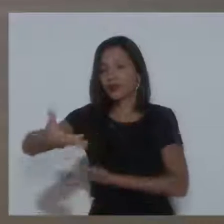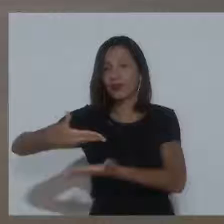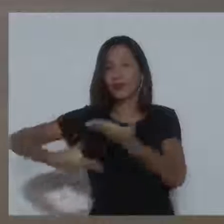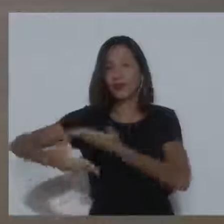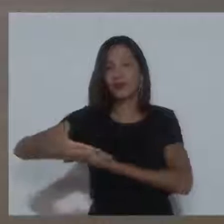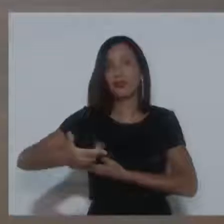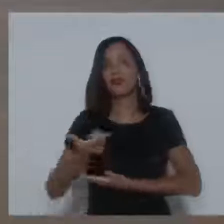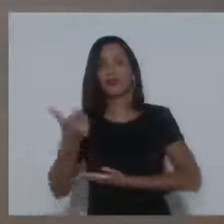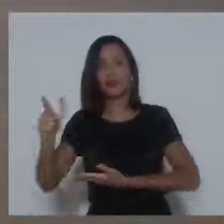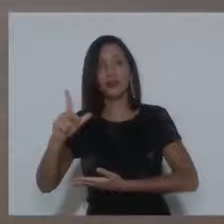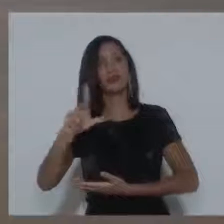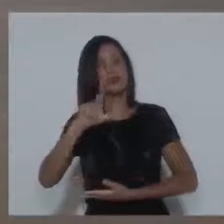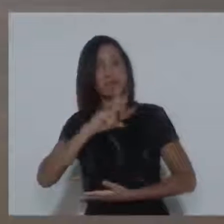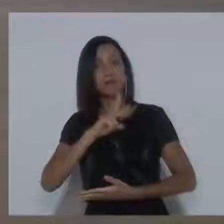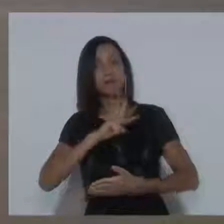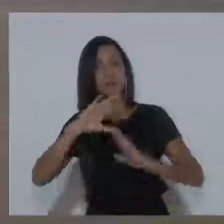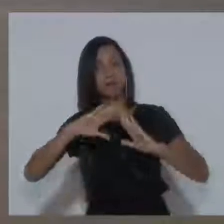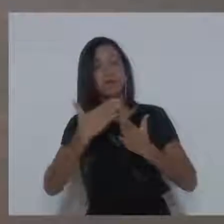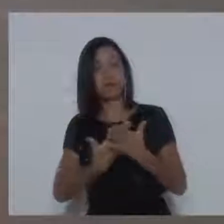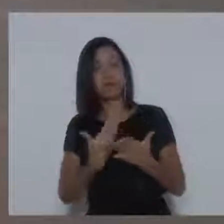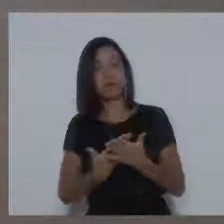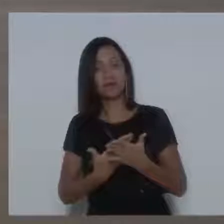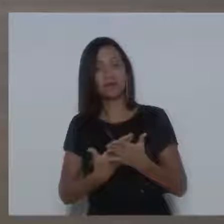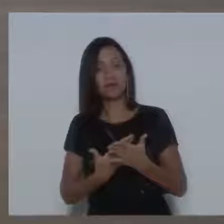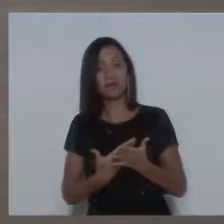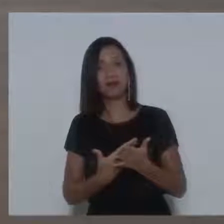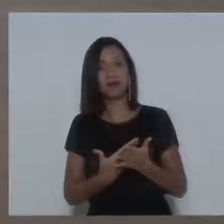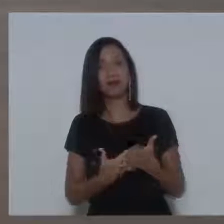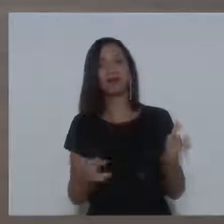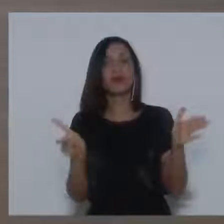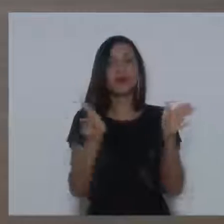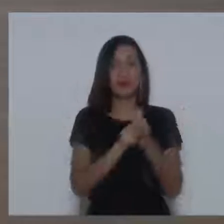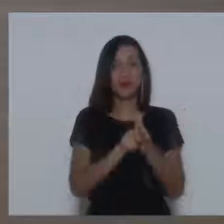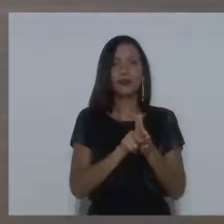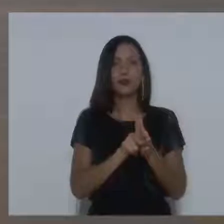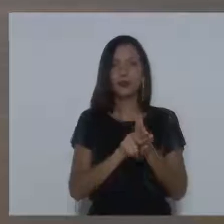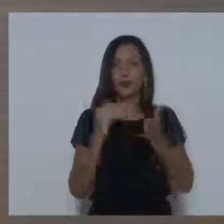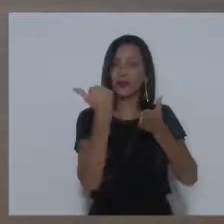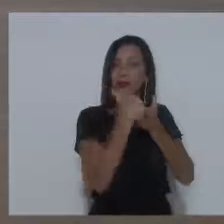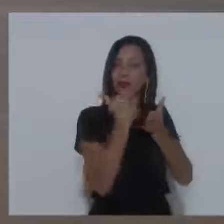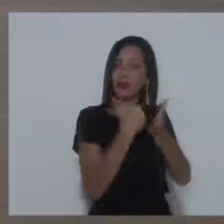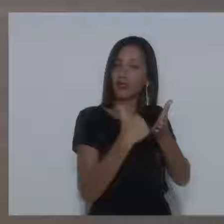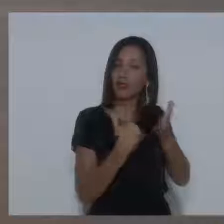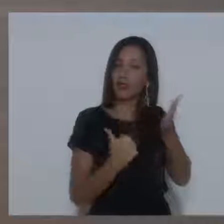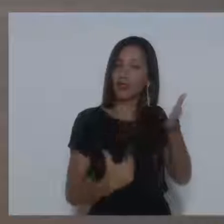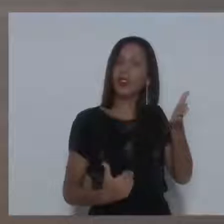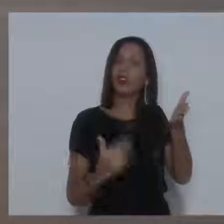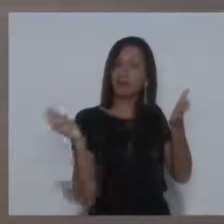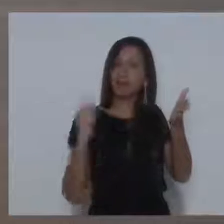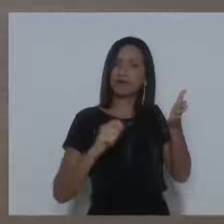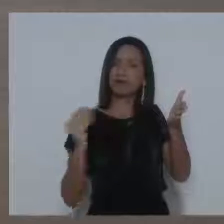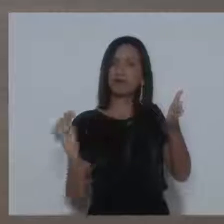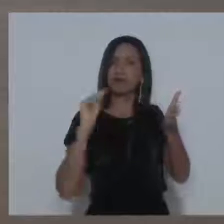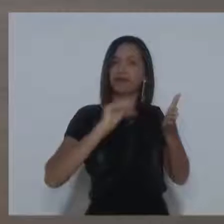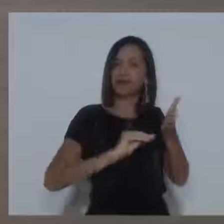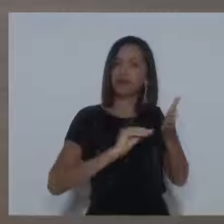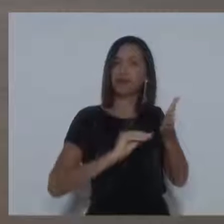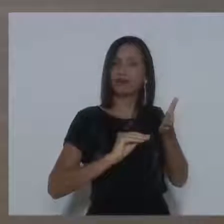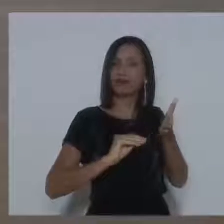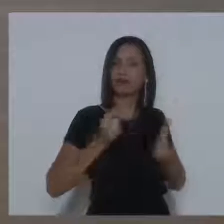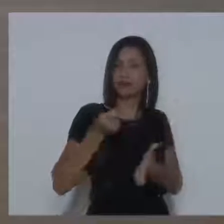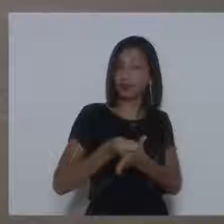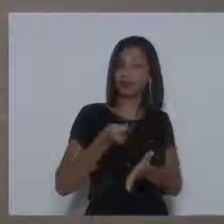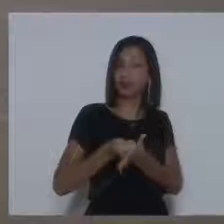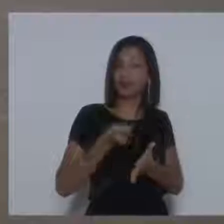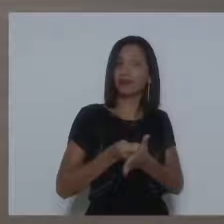outros particulares também, né? Na própria diretriz, pode fazer essa inclusão, essa